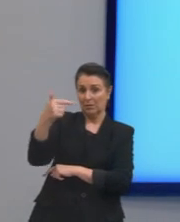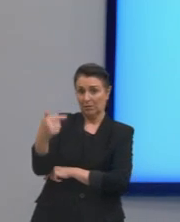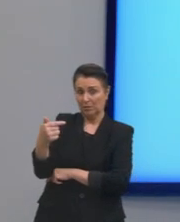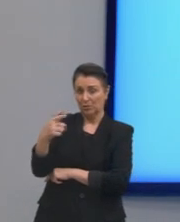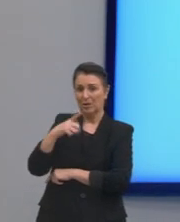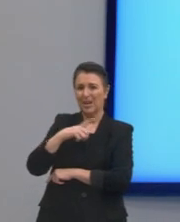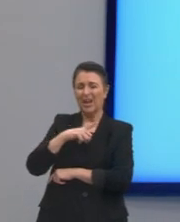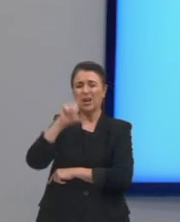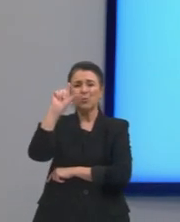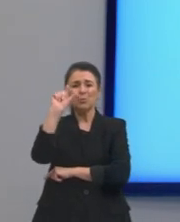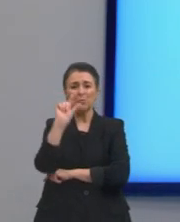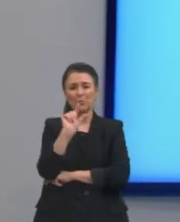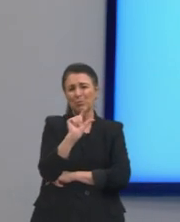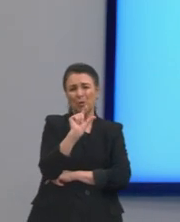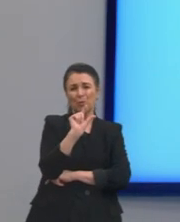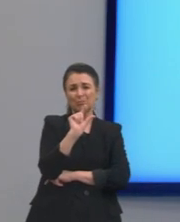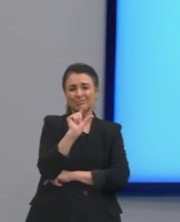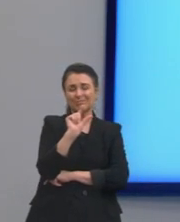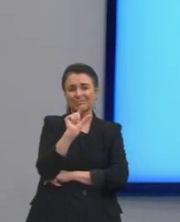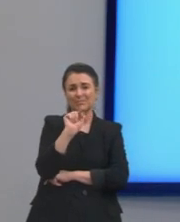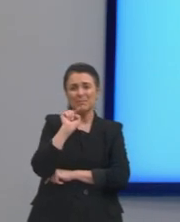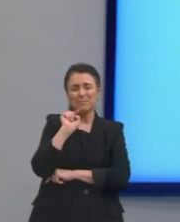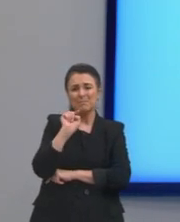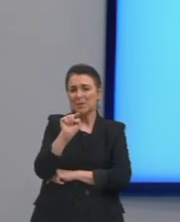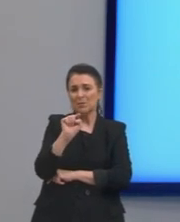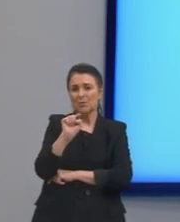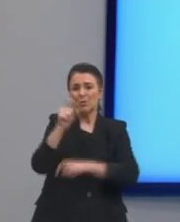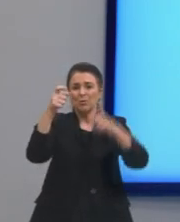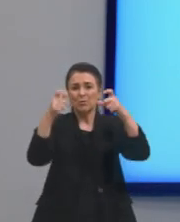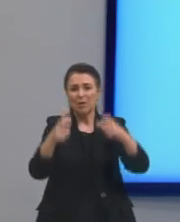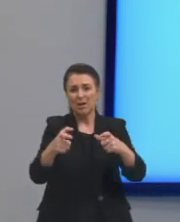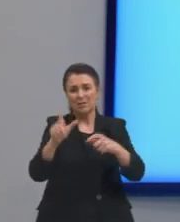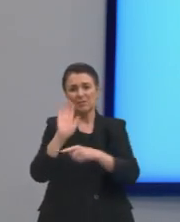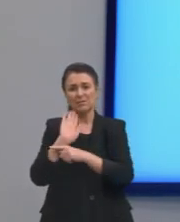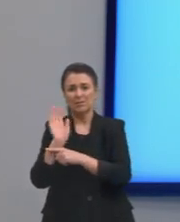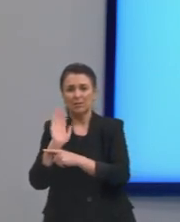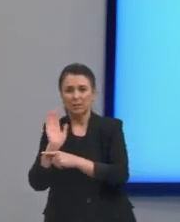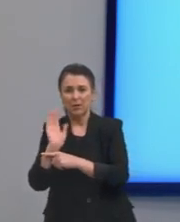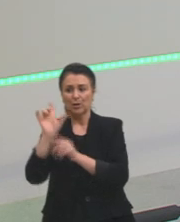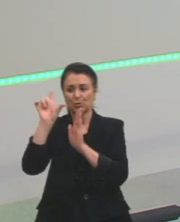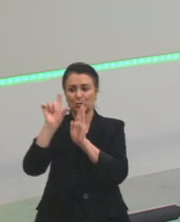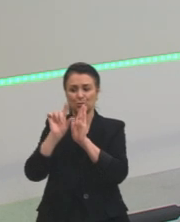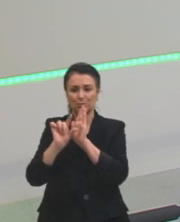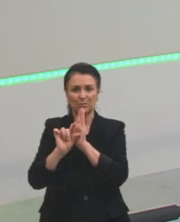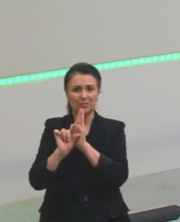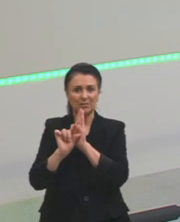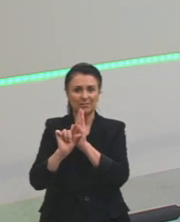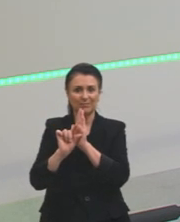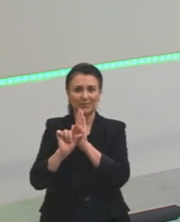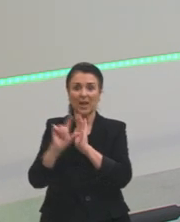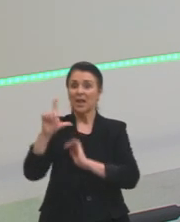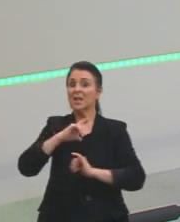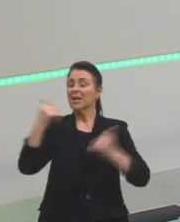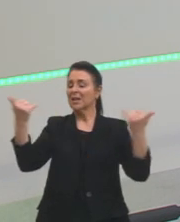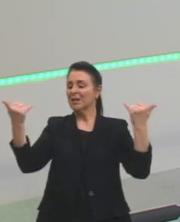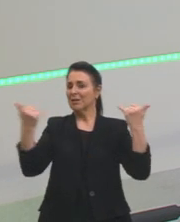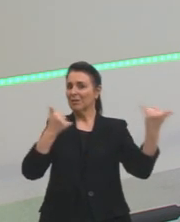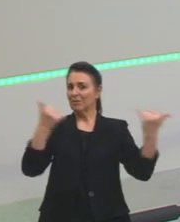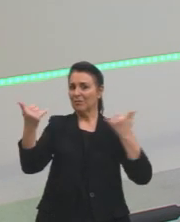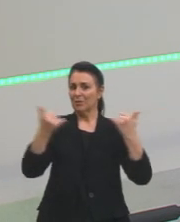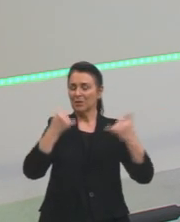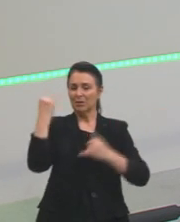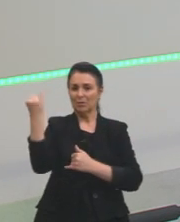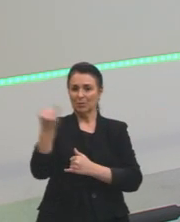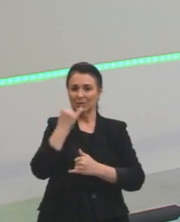chegamos há pouco mais de 1.000 salas a roupa eu tenho informações aqui que vocês vão ver depois